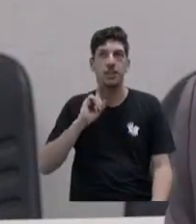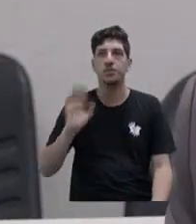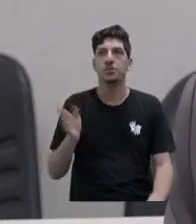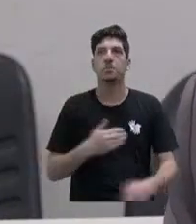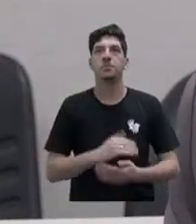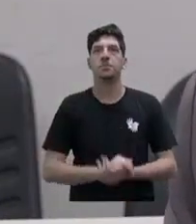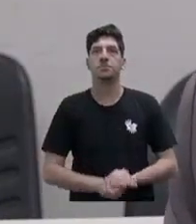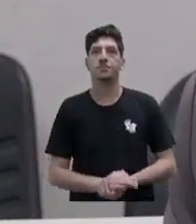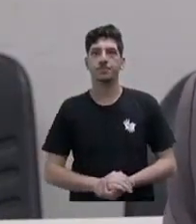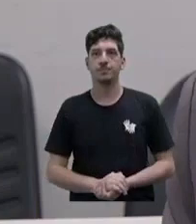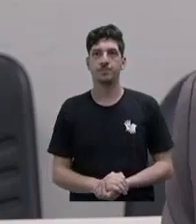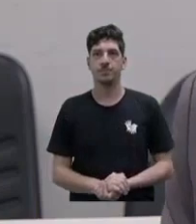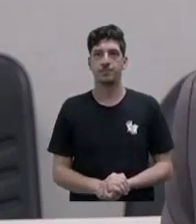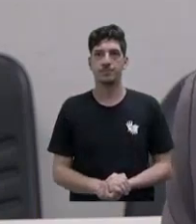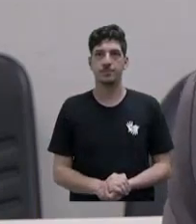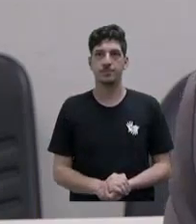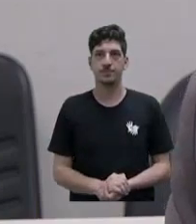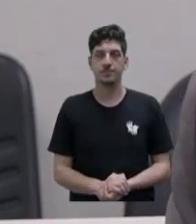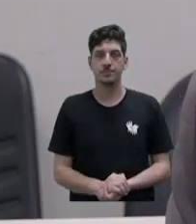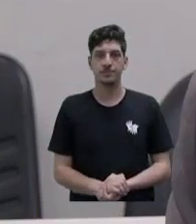favor?